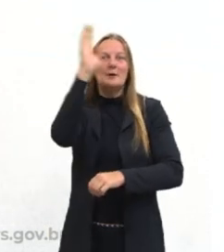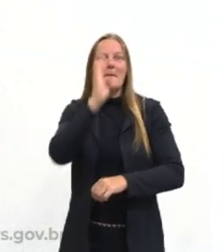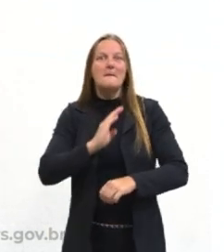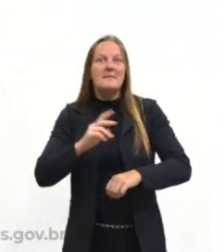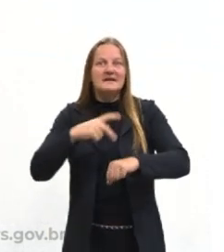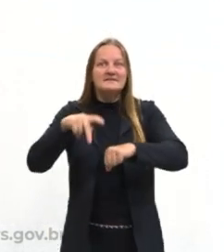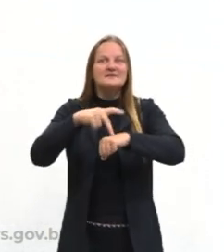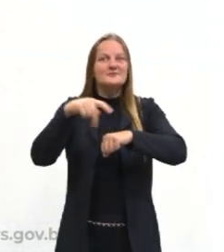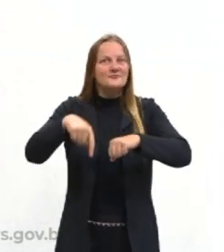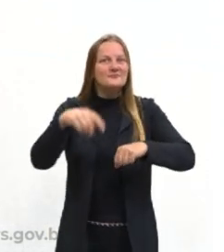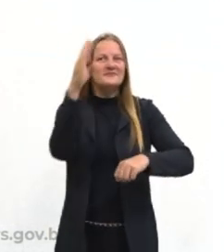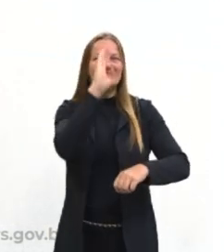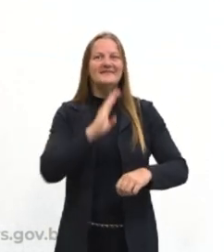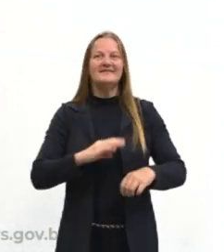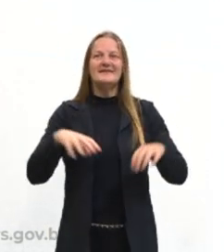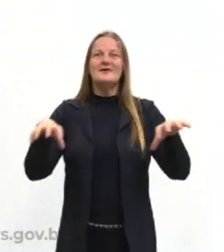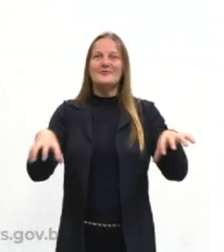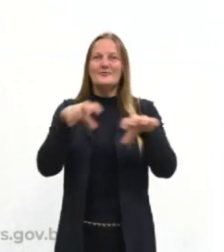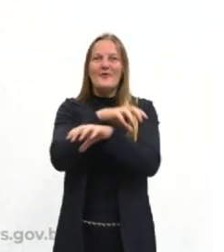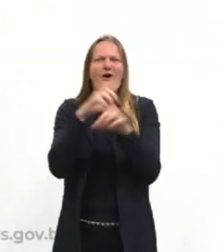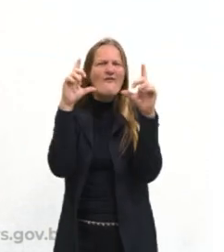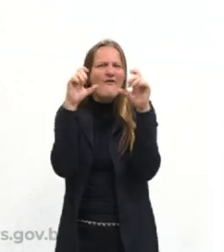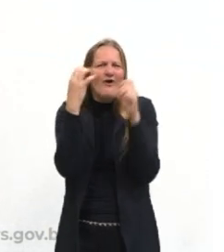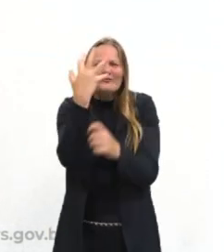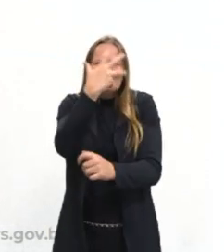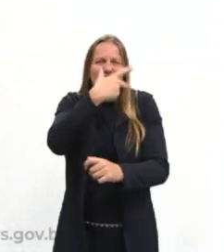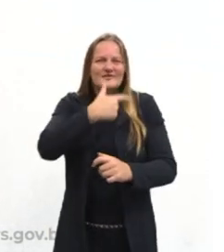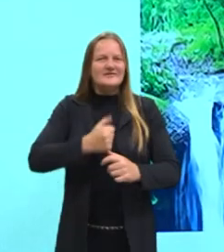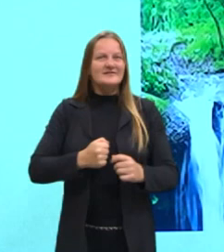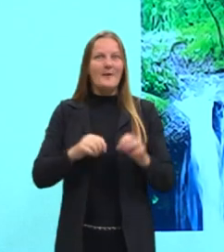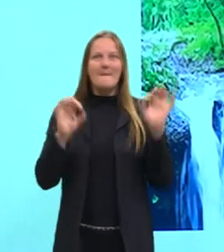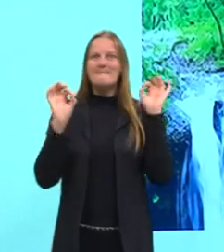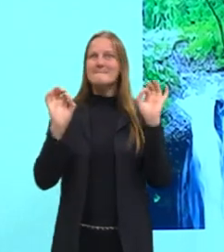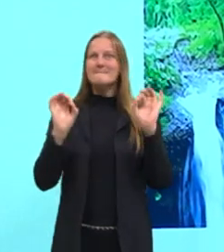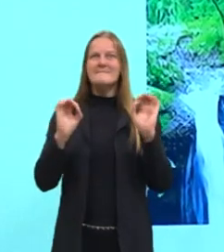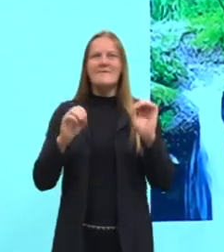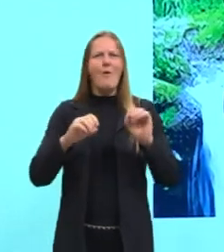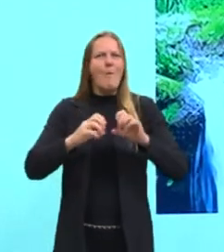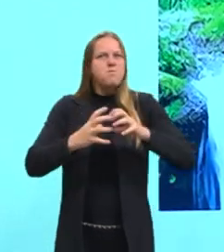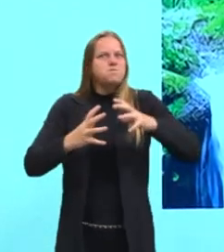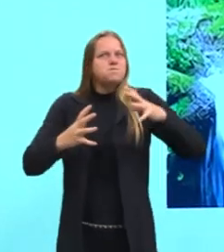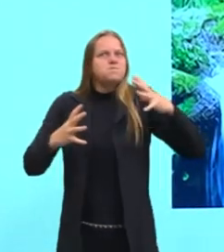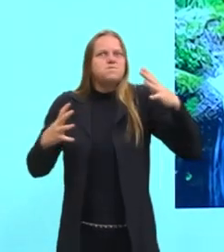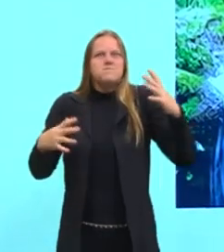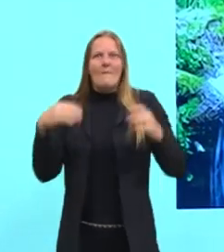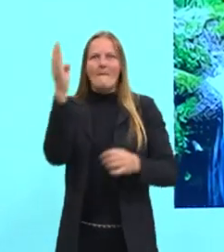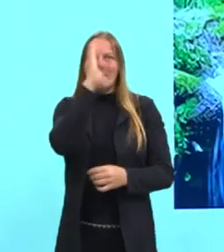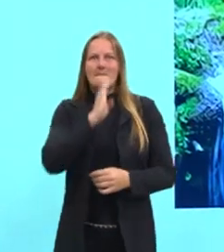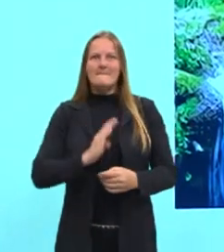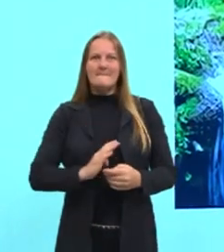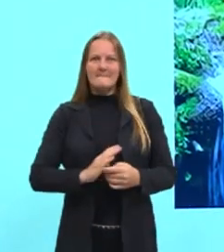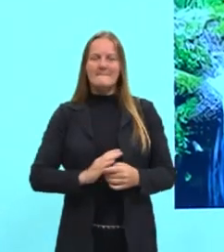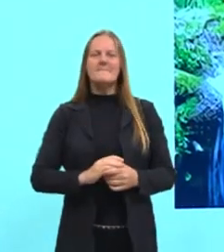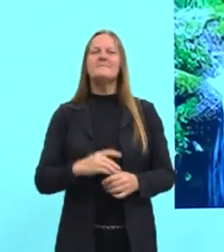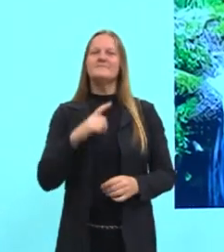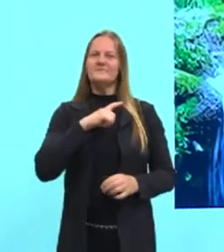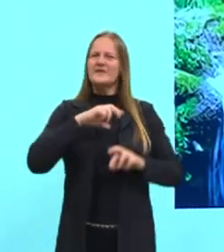foto bonita dos biomas brasileiros né nosso país aí é de tamanho Continental nós temos é